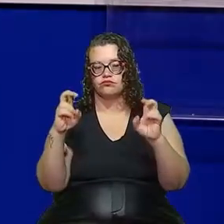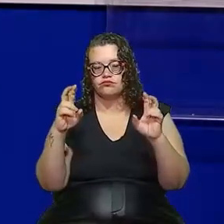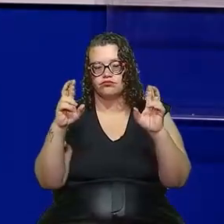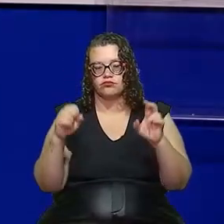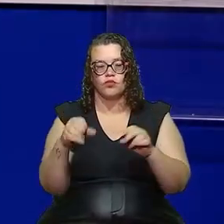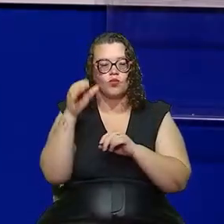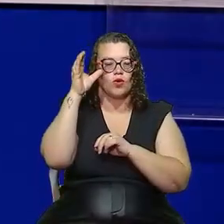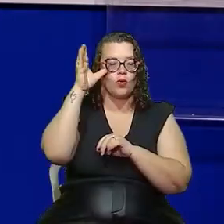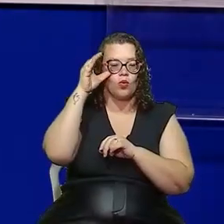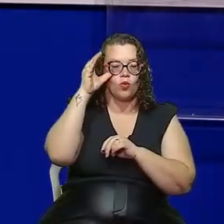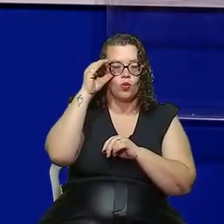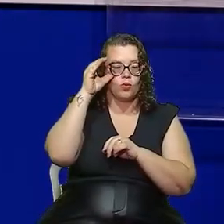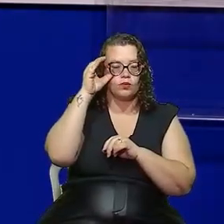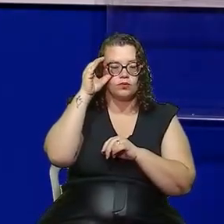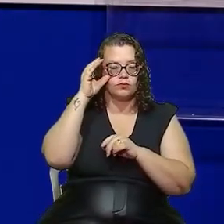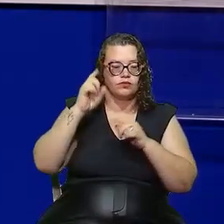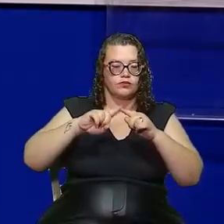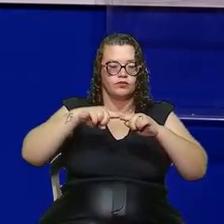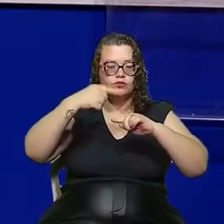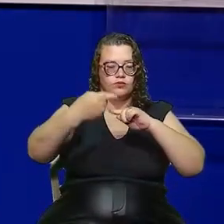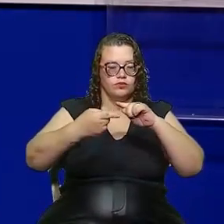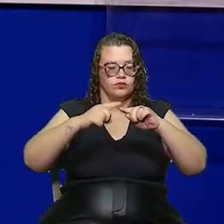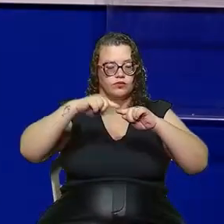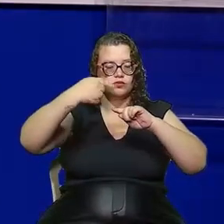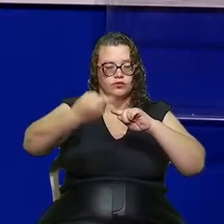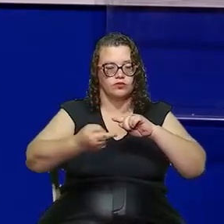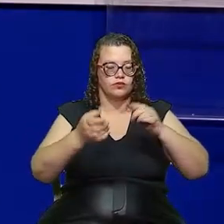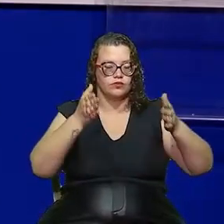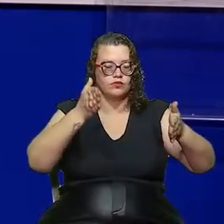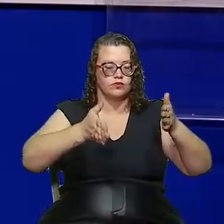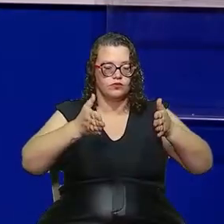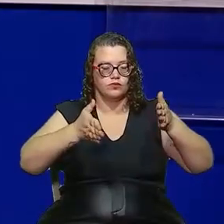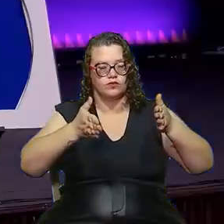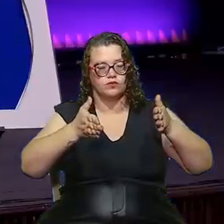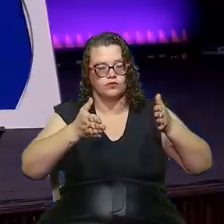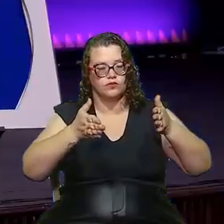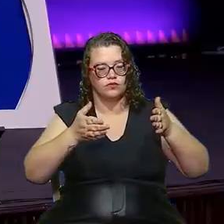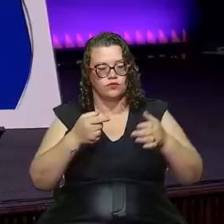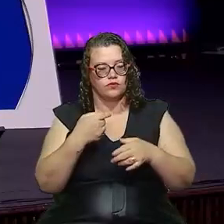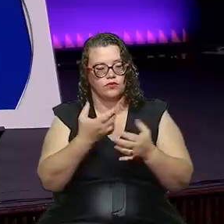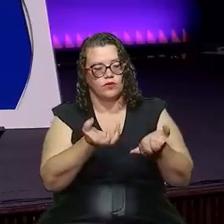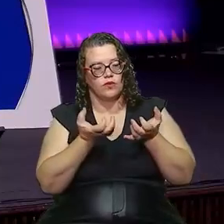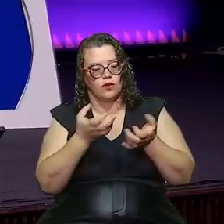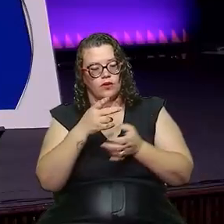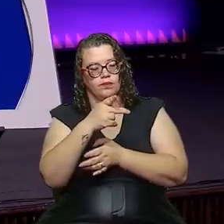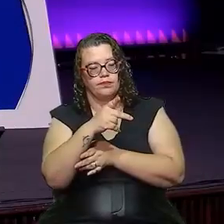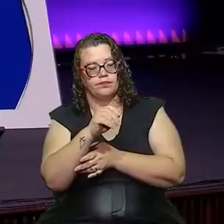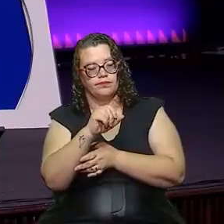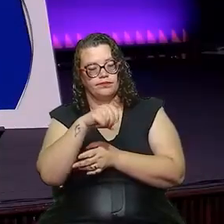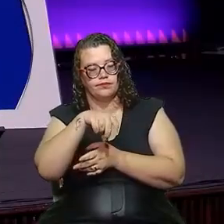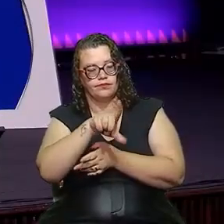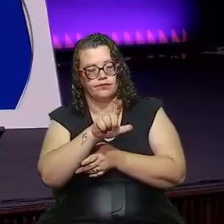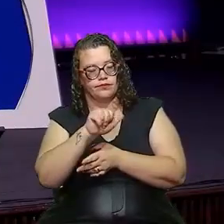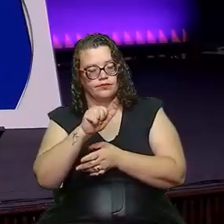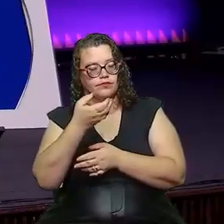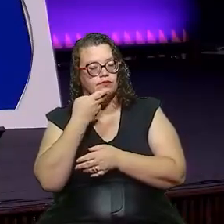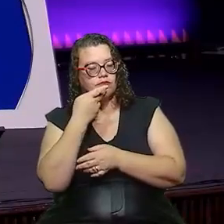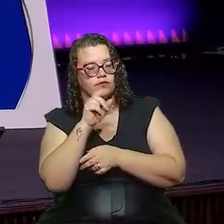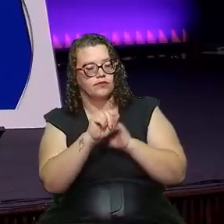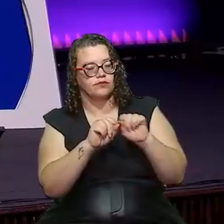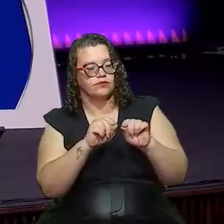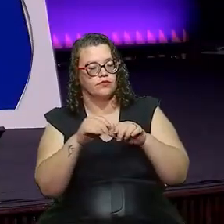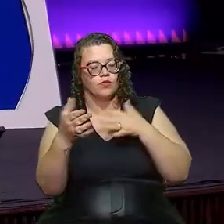se interessado ao longo dos tempos. Então, eu queria, Paloma, que você falasse assim, um pouco como se dá